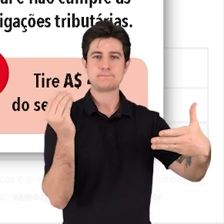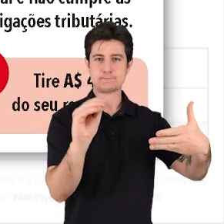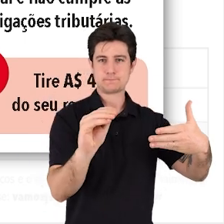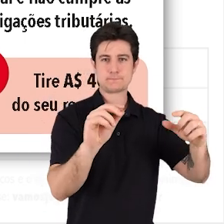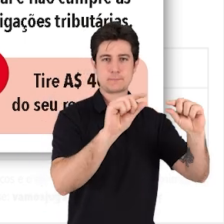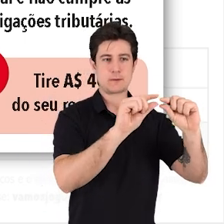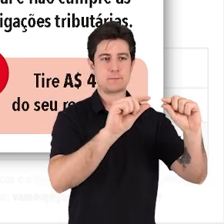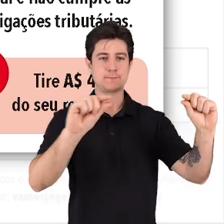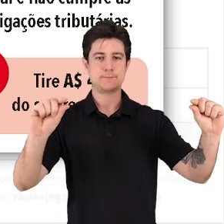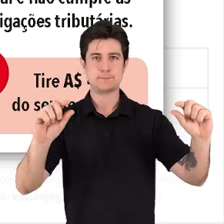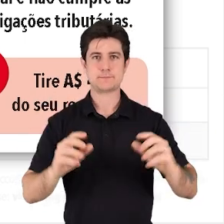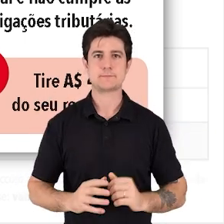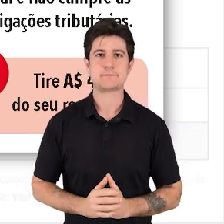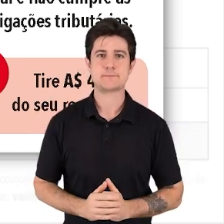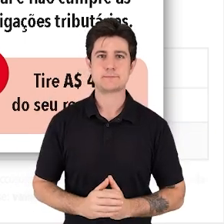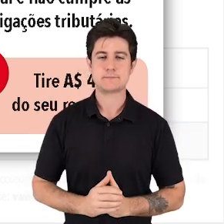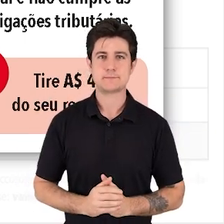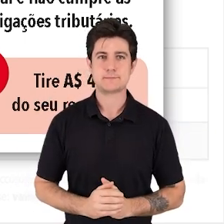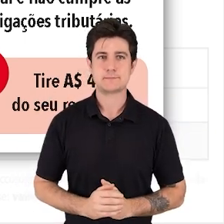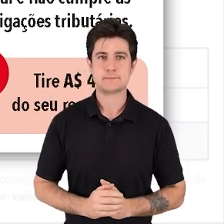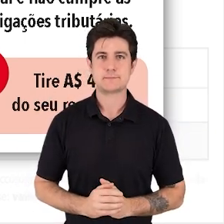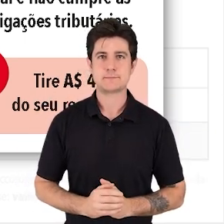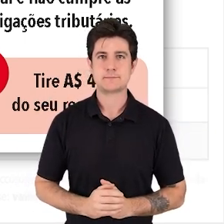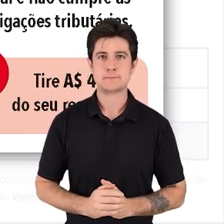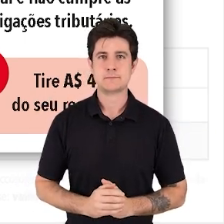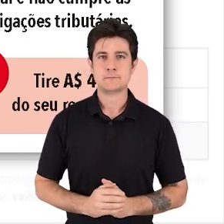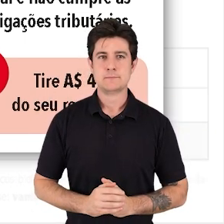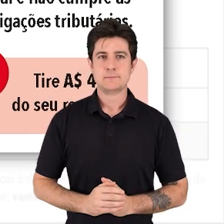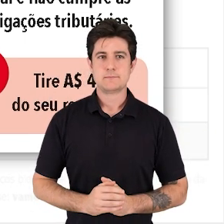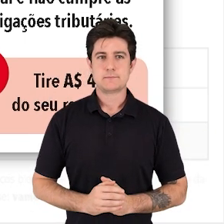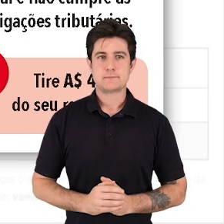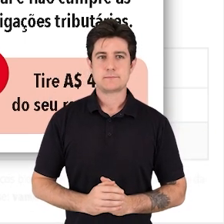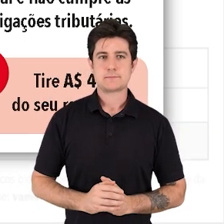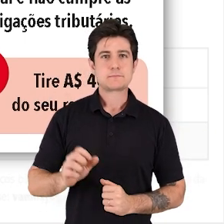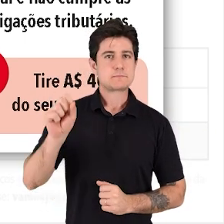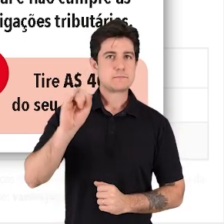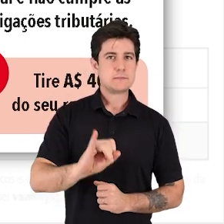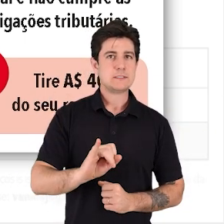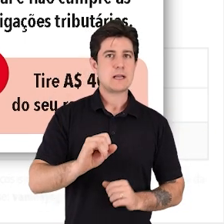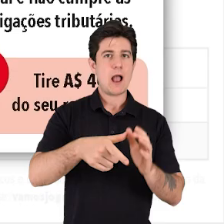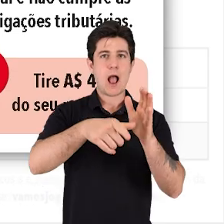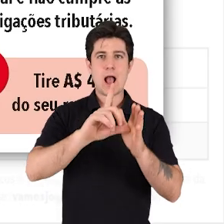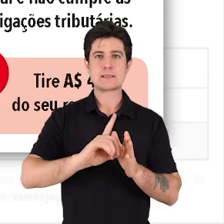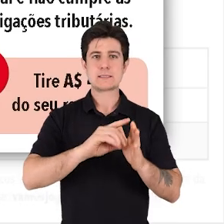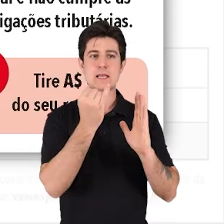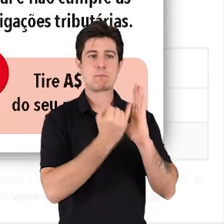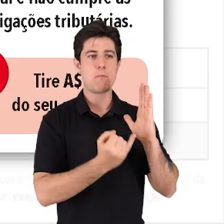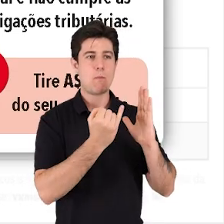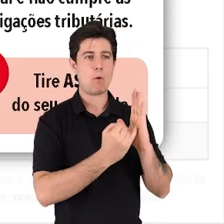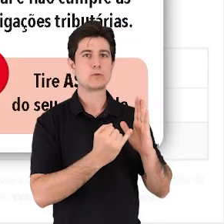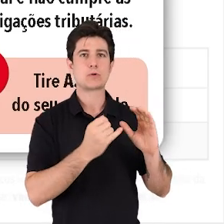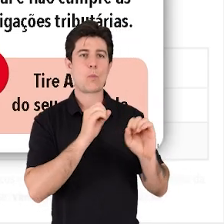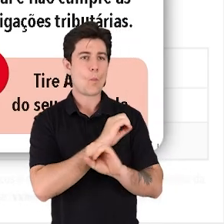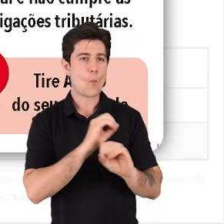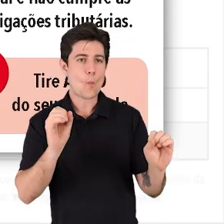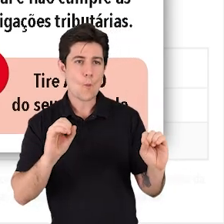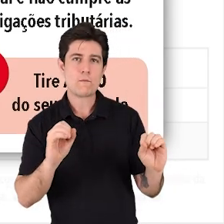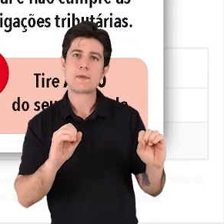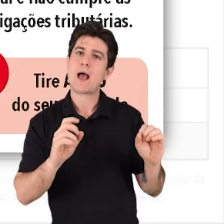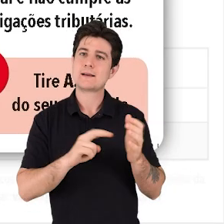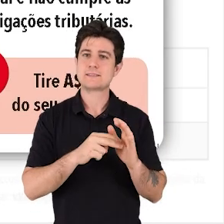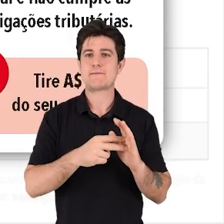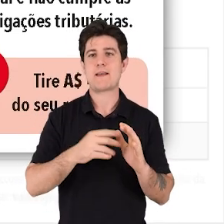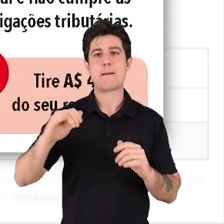anotar o que está na carta, na linha da tabela destinada para isso. Na situação em que o jogador tenha tirado isenção fiscal na roleta das